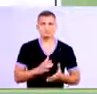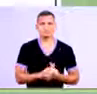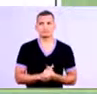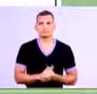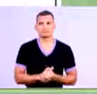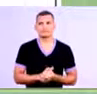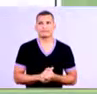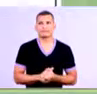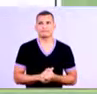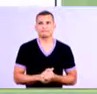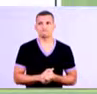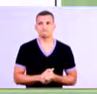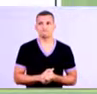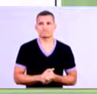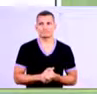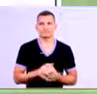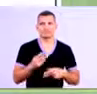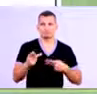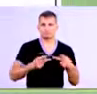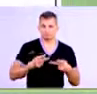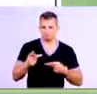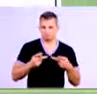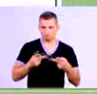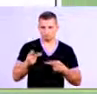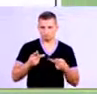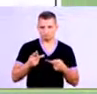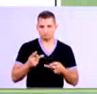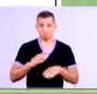Assim como os projetos de alta fidelidade,